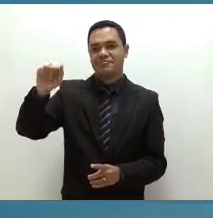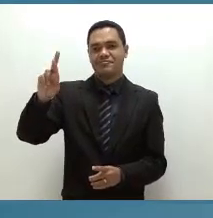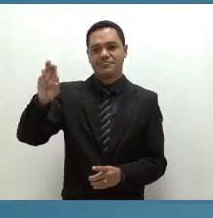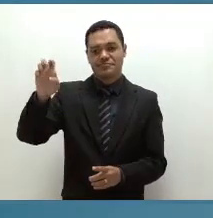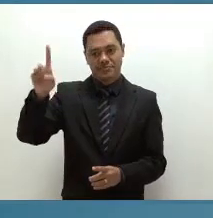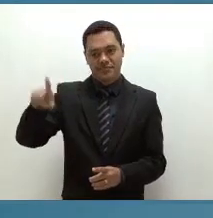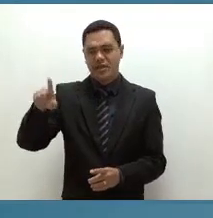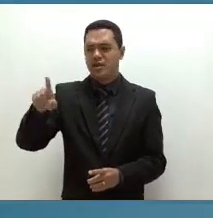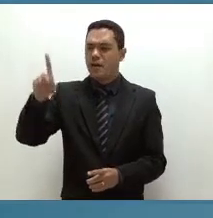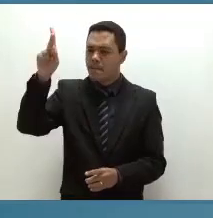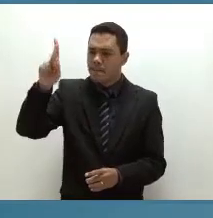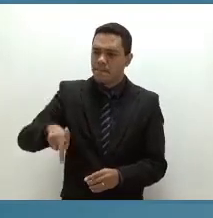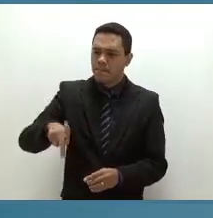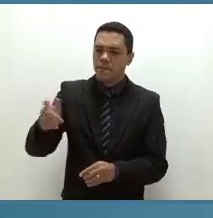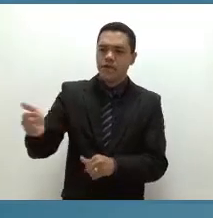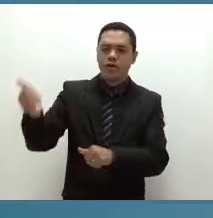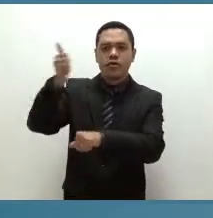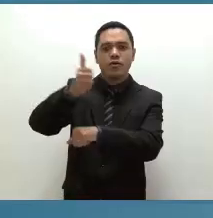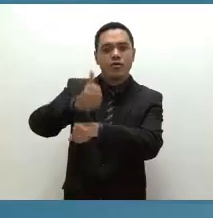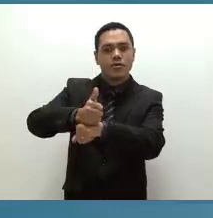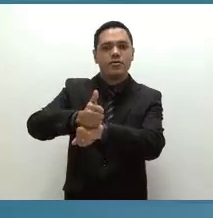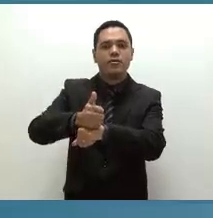deste tribunal no biênio